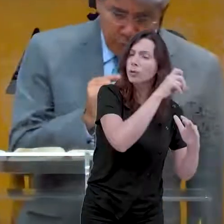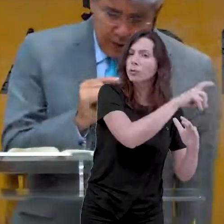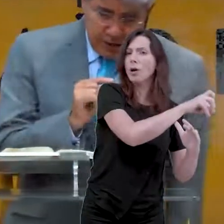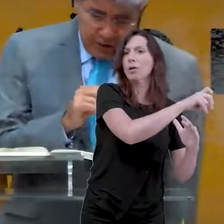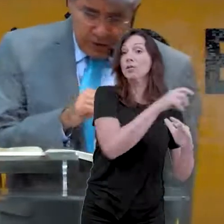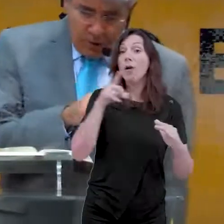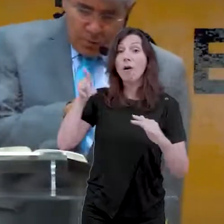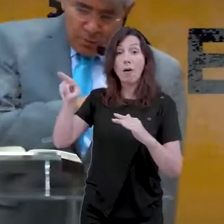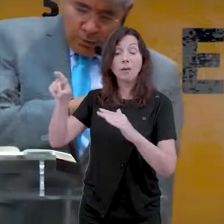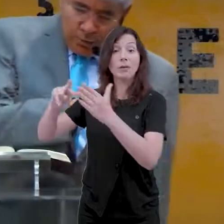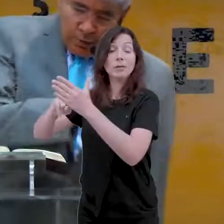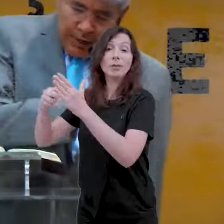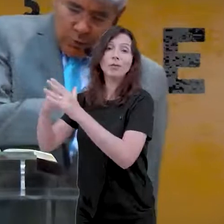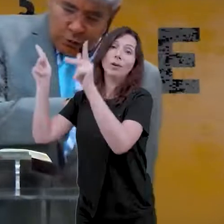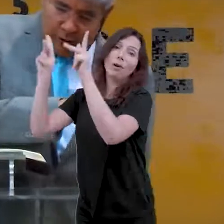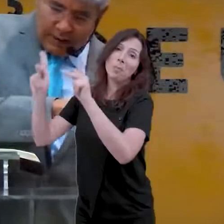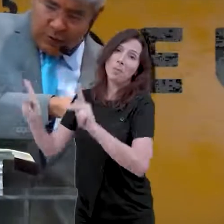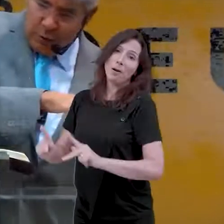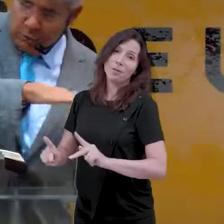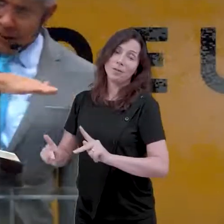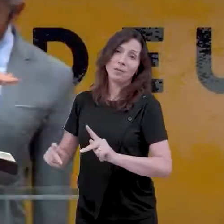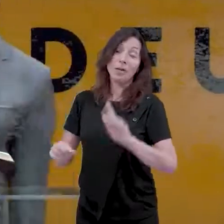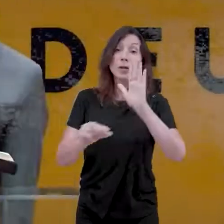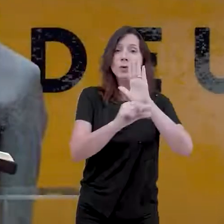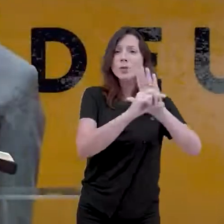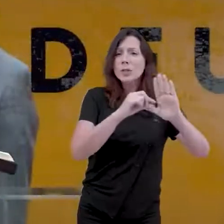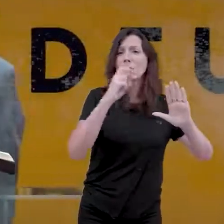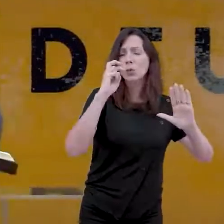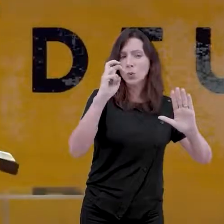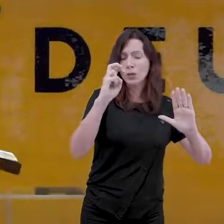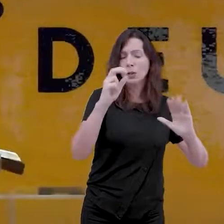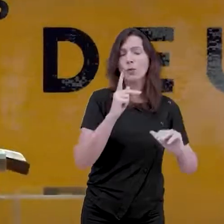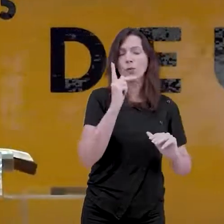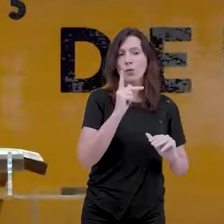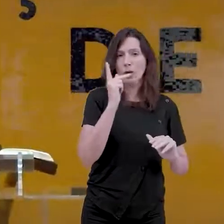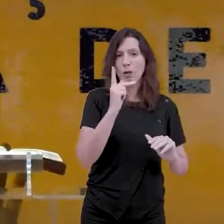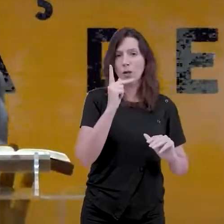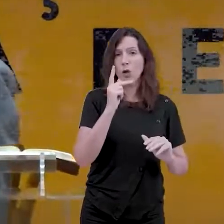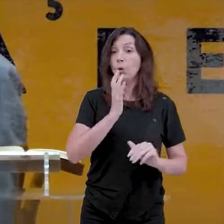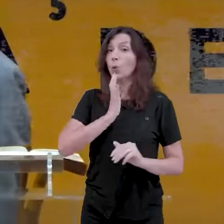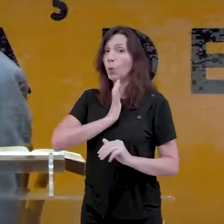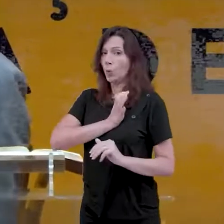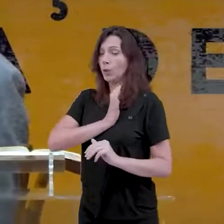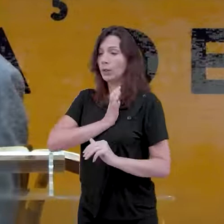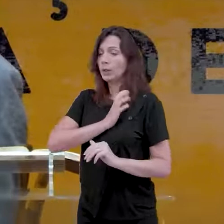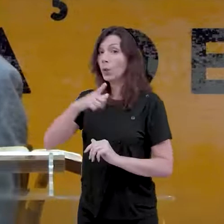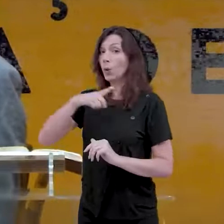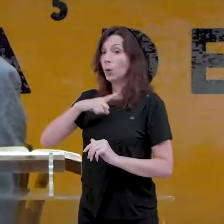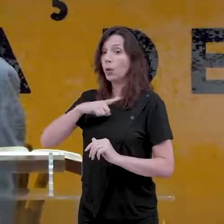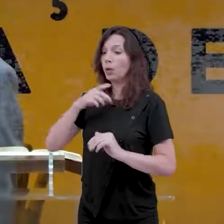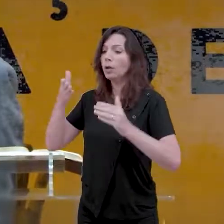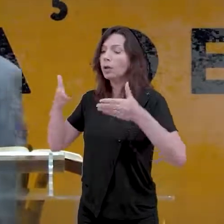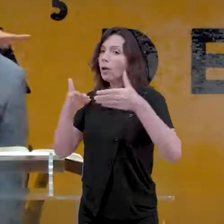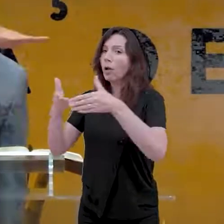No verso 5 ele diz, em cujo coração se encontram os caminhos aplanados. Não tem